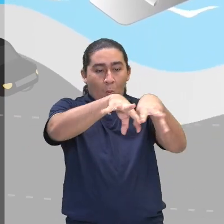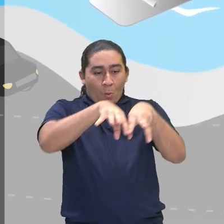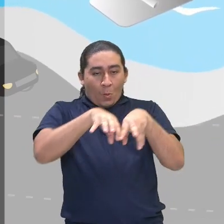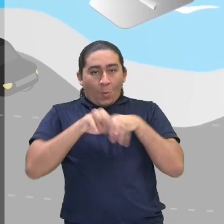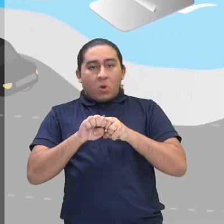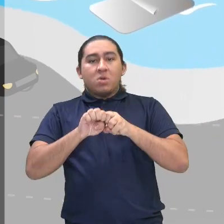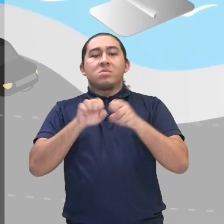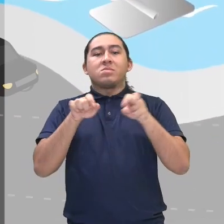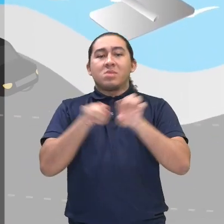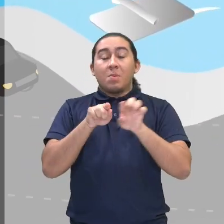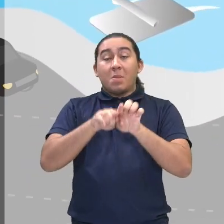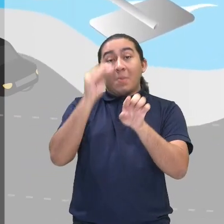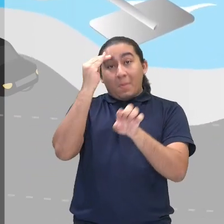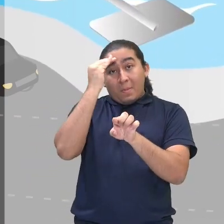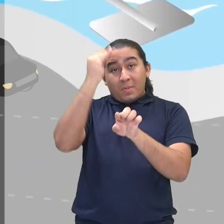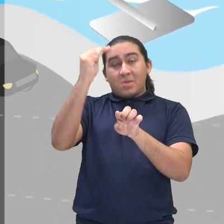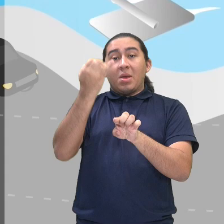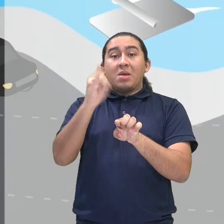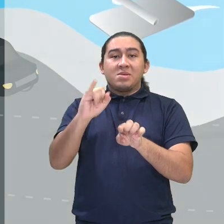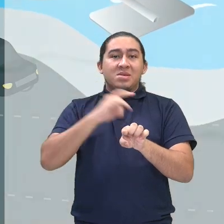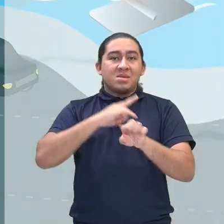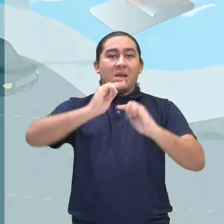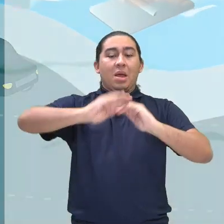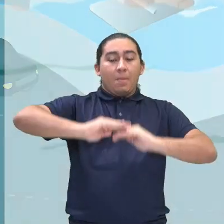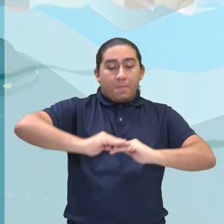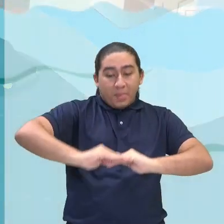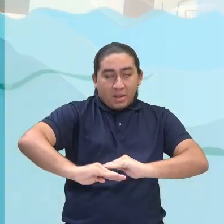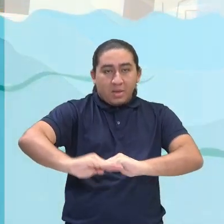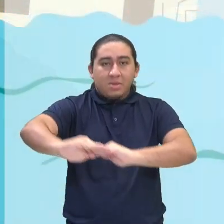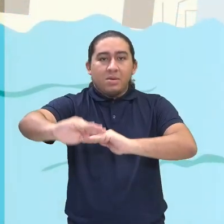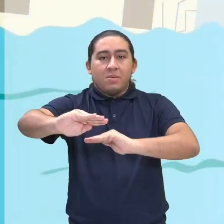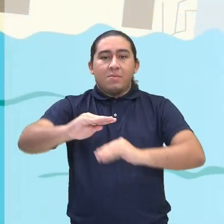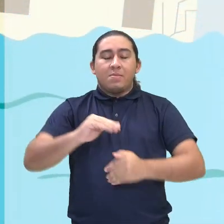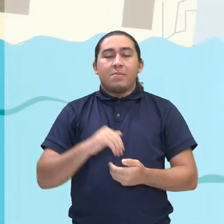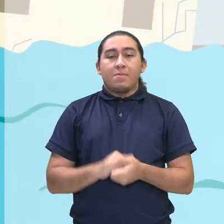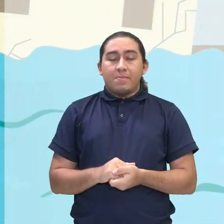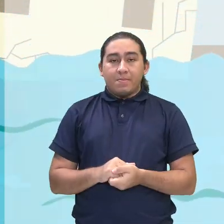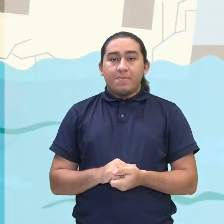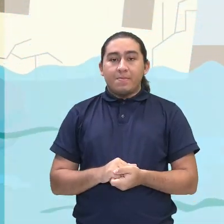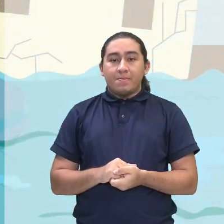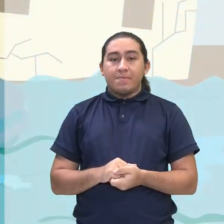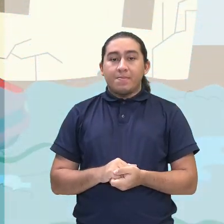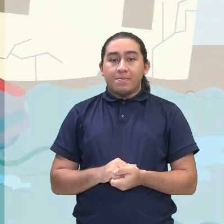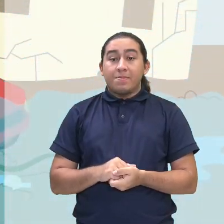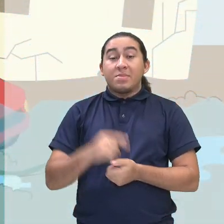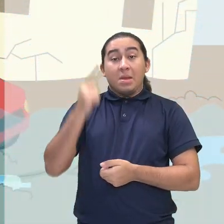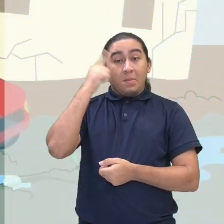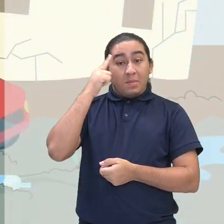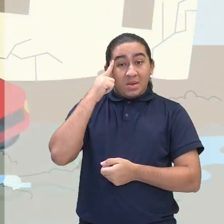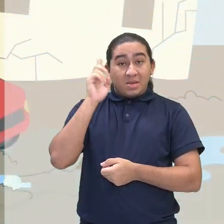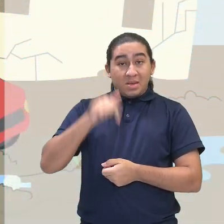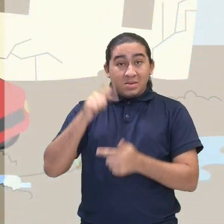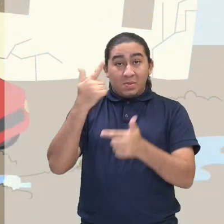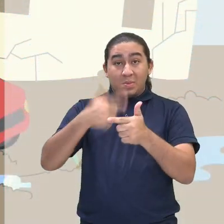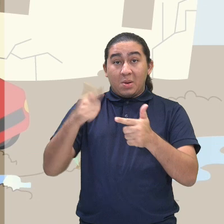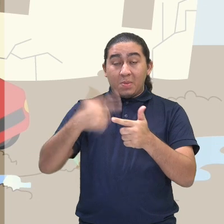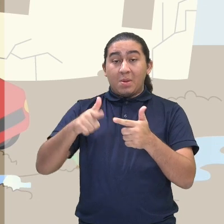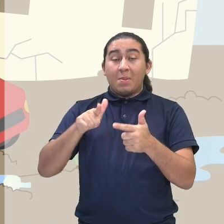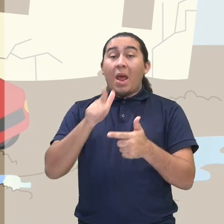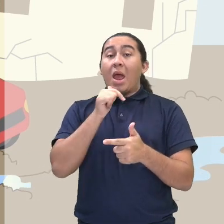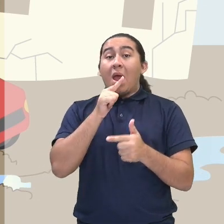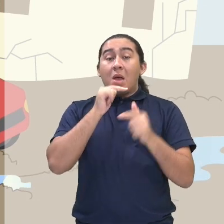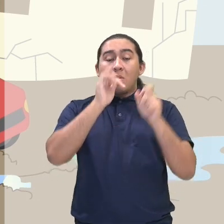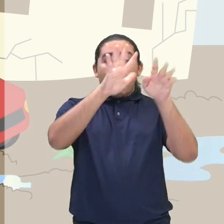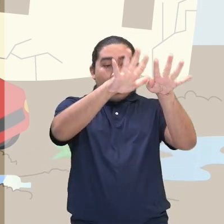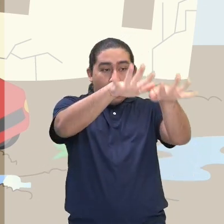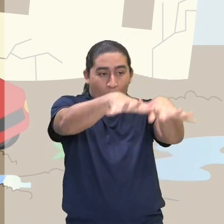especialmente em áreas de baixa altitude. Como se isso não fosse o bastante, a água então recua,